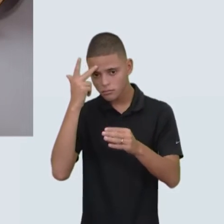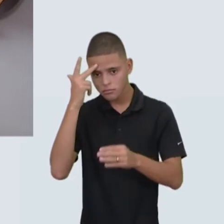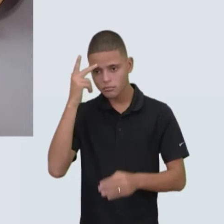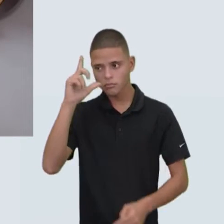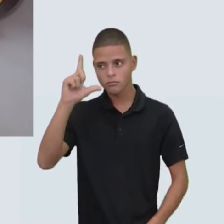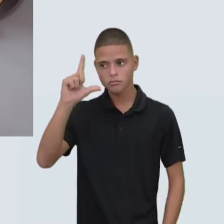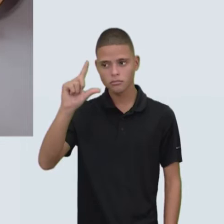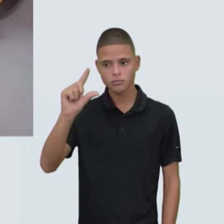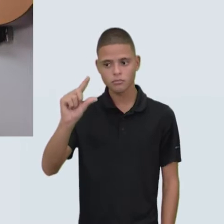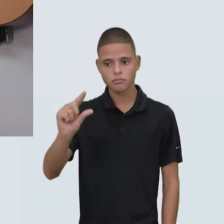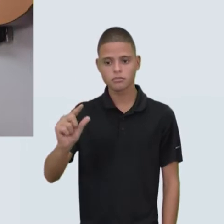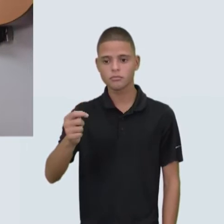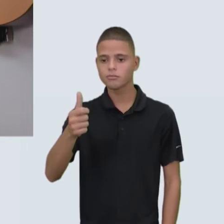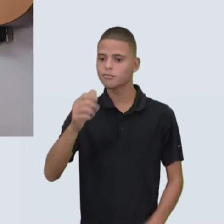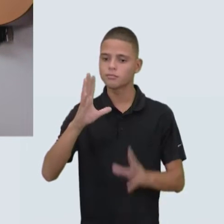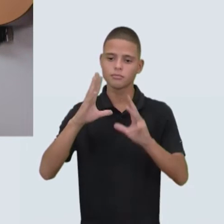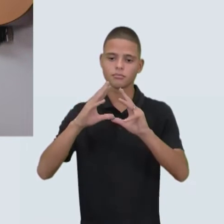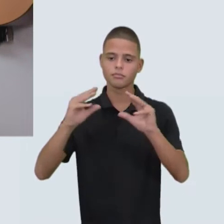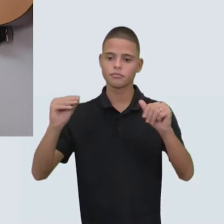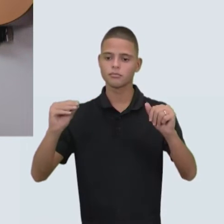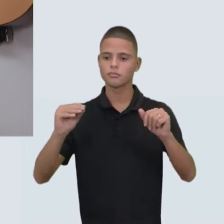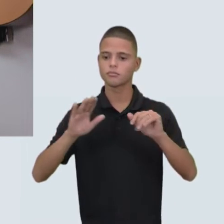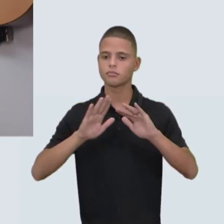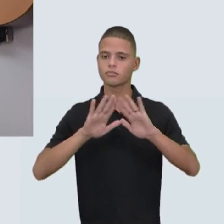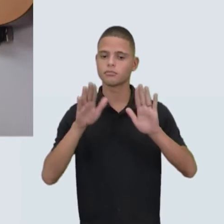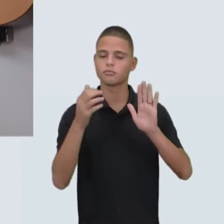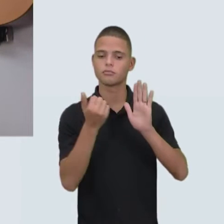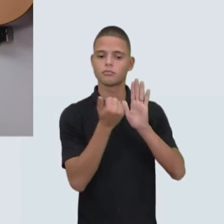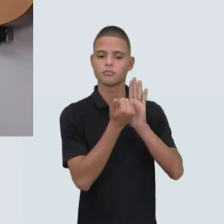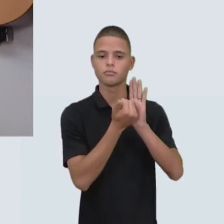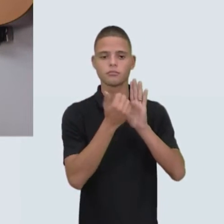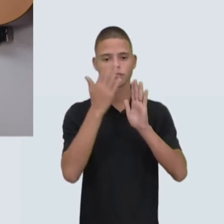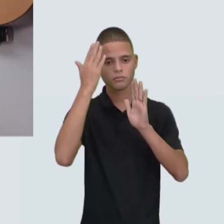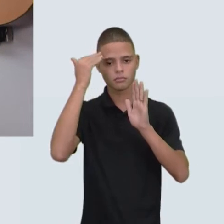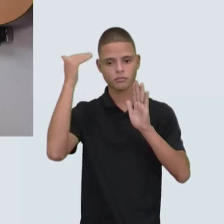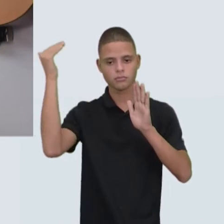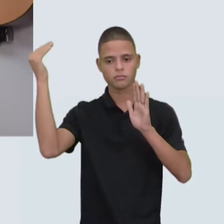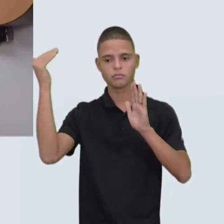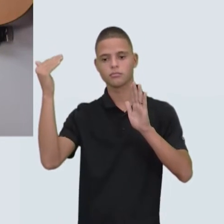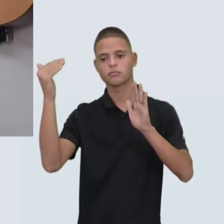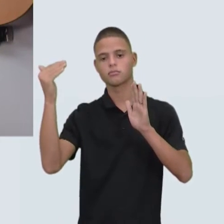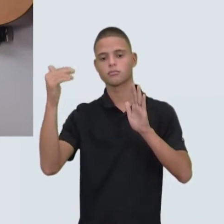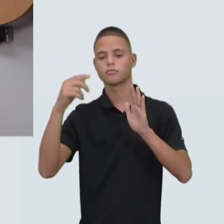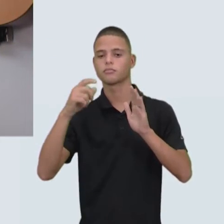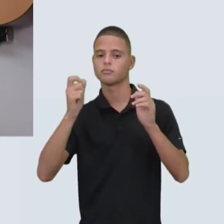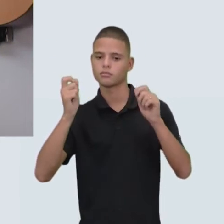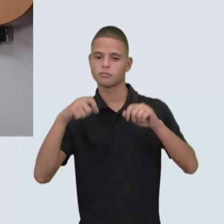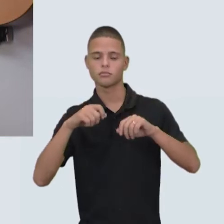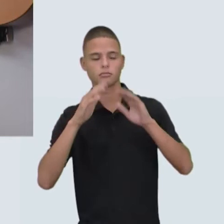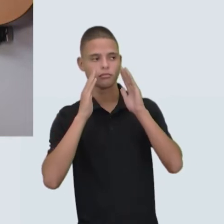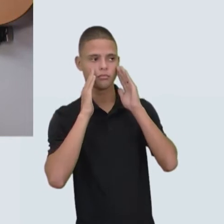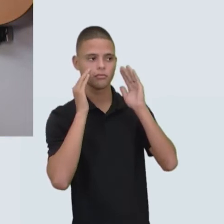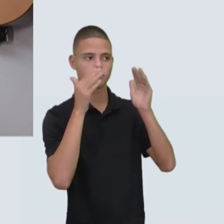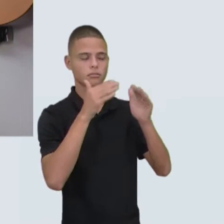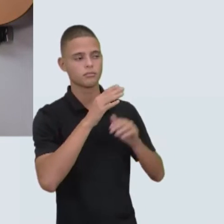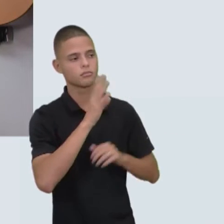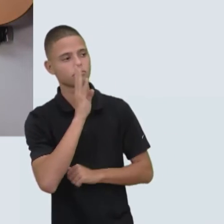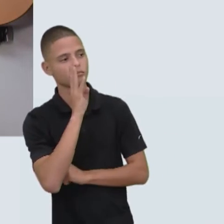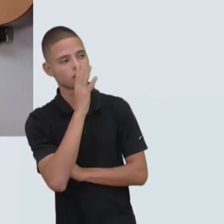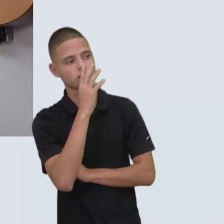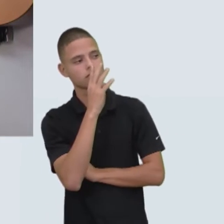está escassa. Então, só as marcas com fatores uau serão consideradas dignas de serem ouvidas